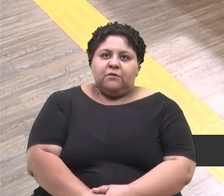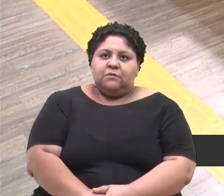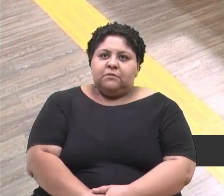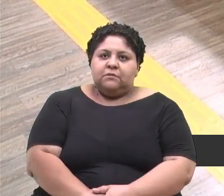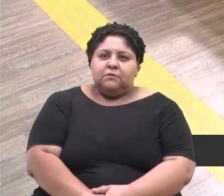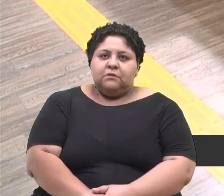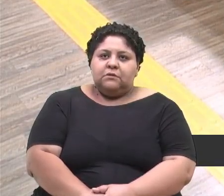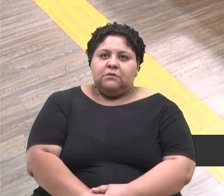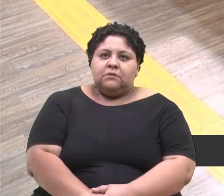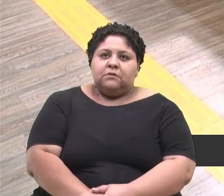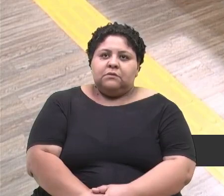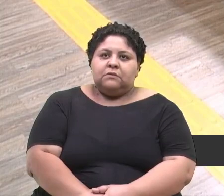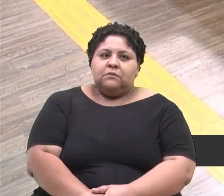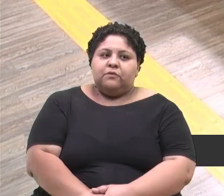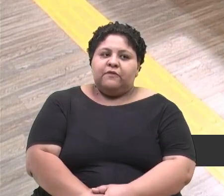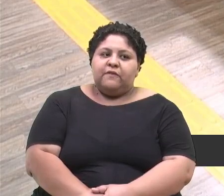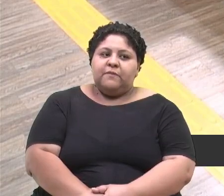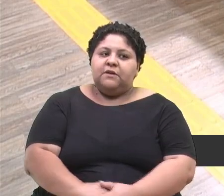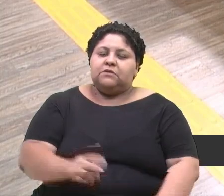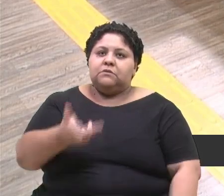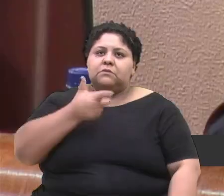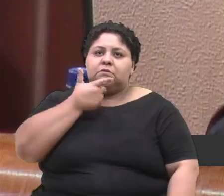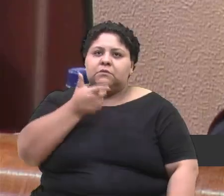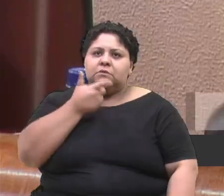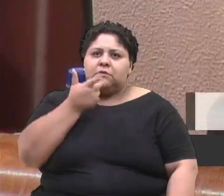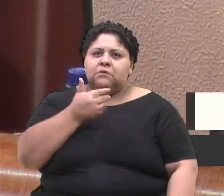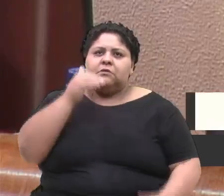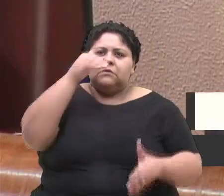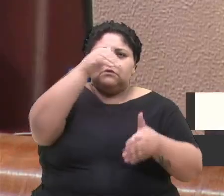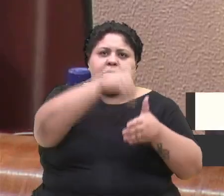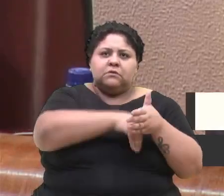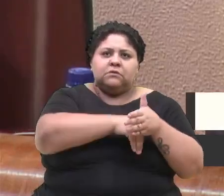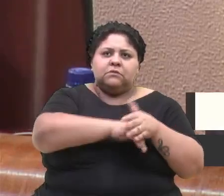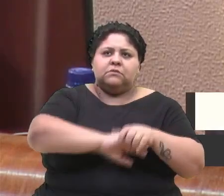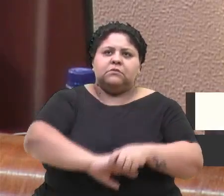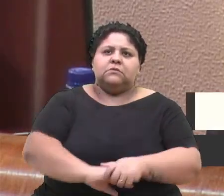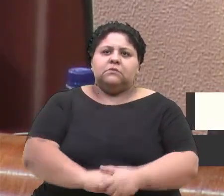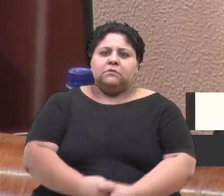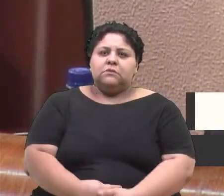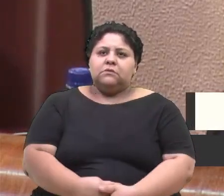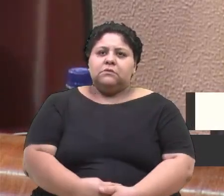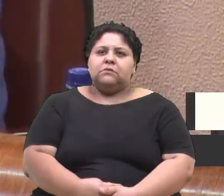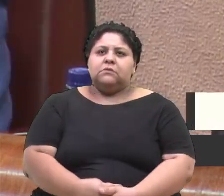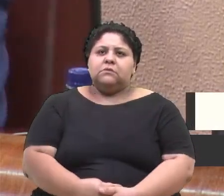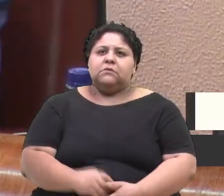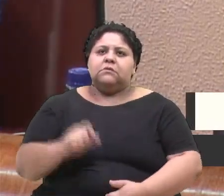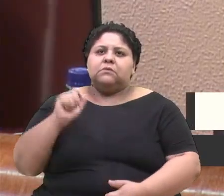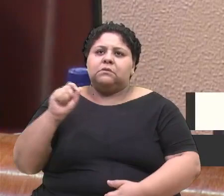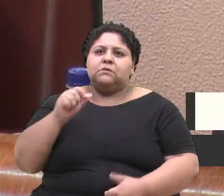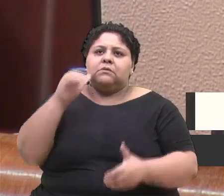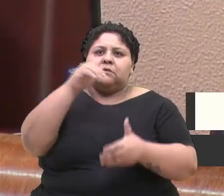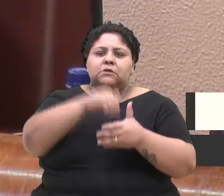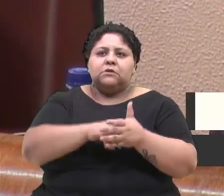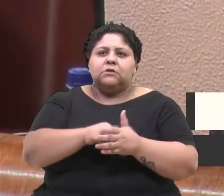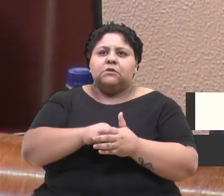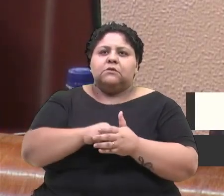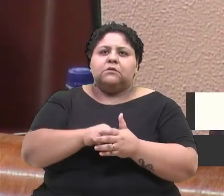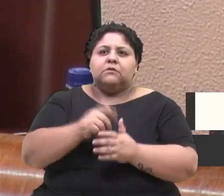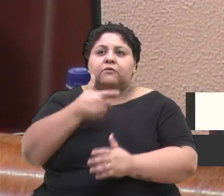Então tá, vai ter a declaração de votos ainda. Em votação. Quem quiser declarar voto, solicita.